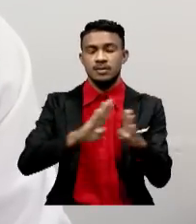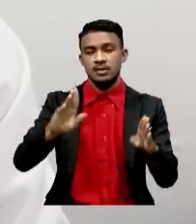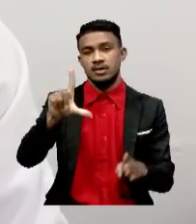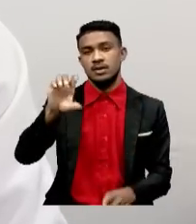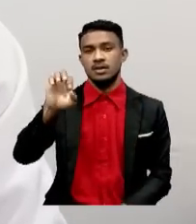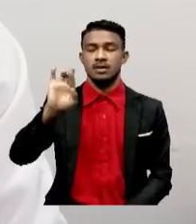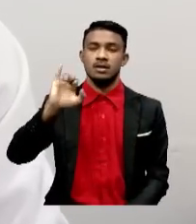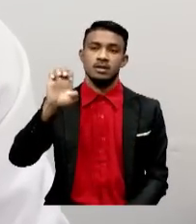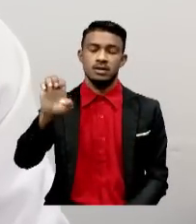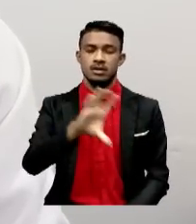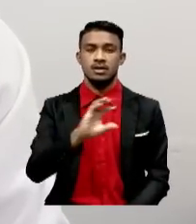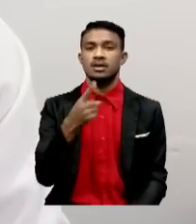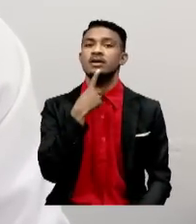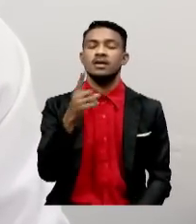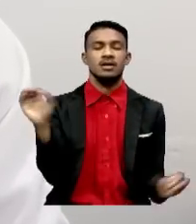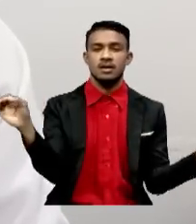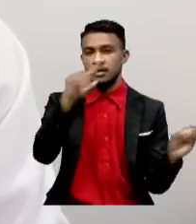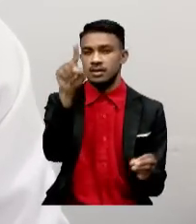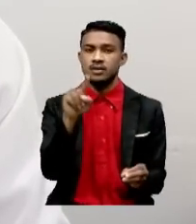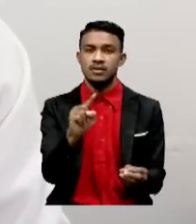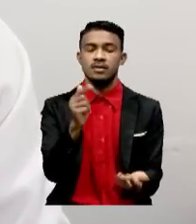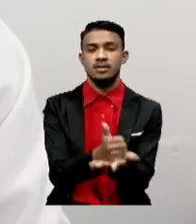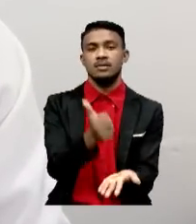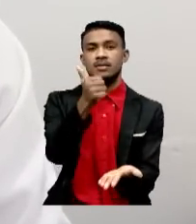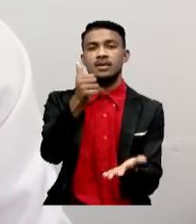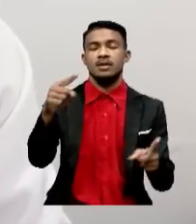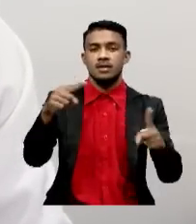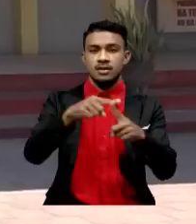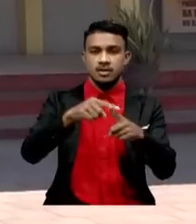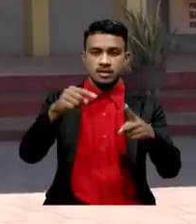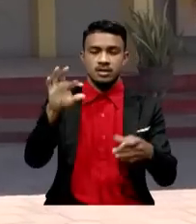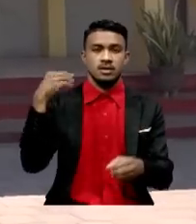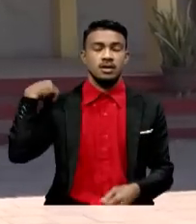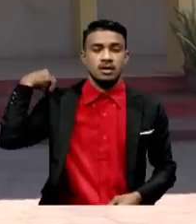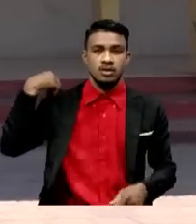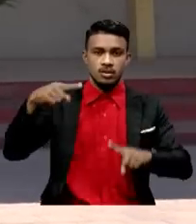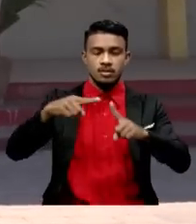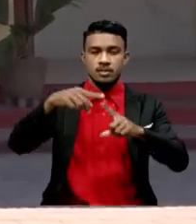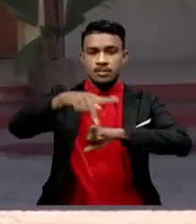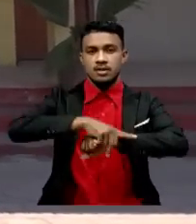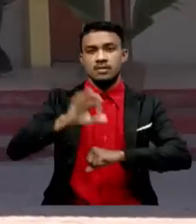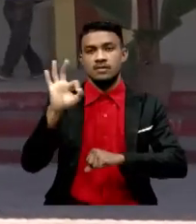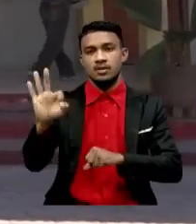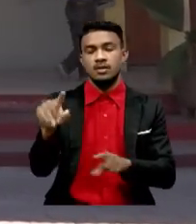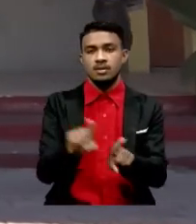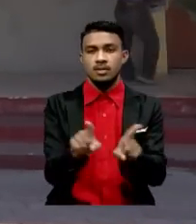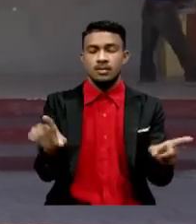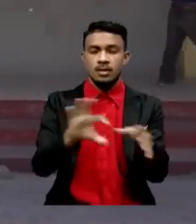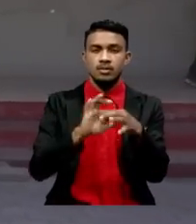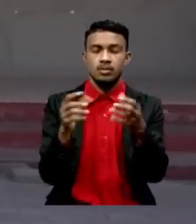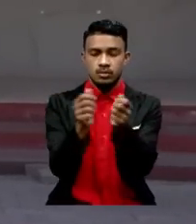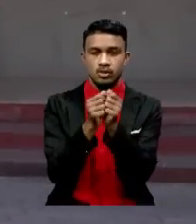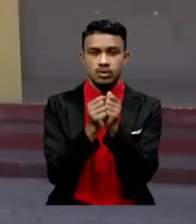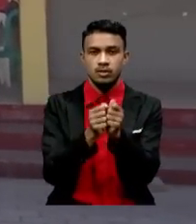Timur declara la iha duvida atau avansa nudar kandidato ba Partido Fretilin, mai be hakarak avansa hamutu ko jera